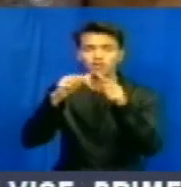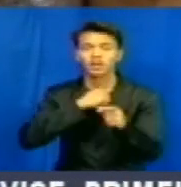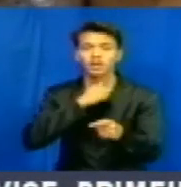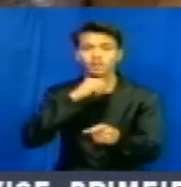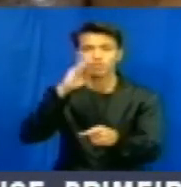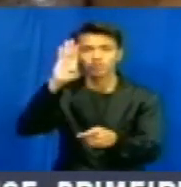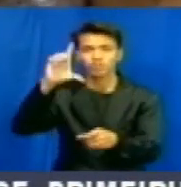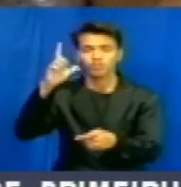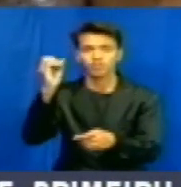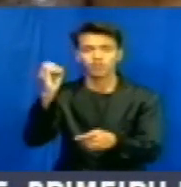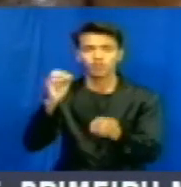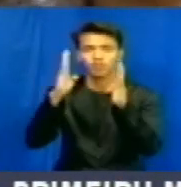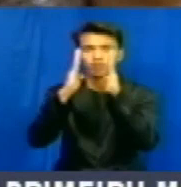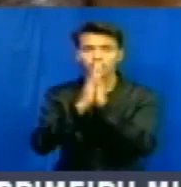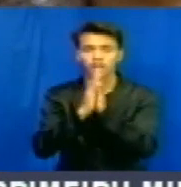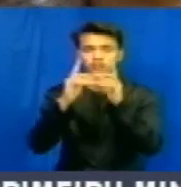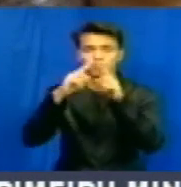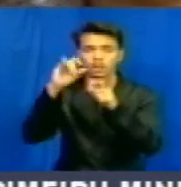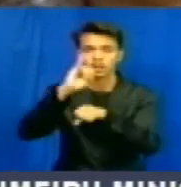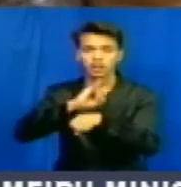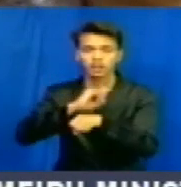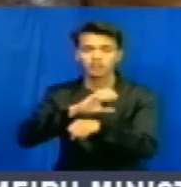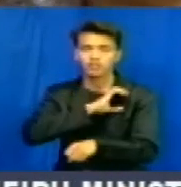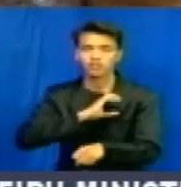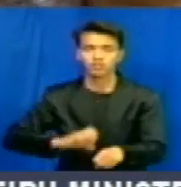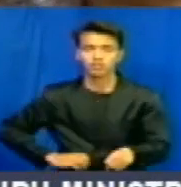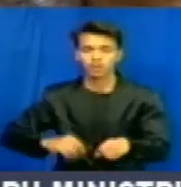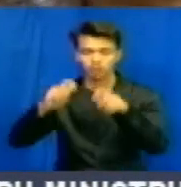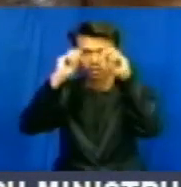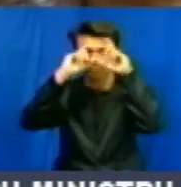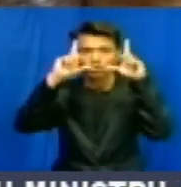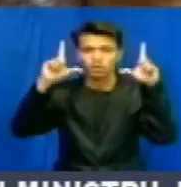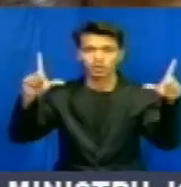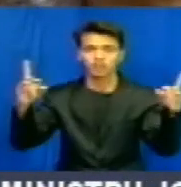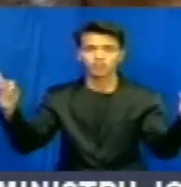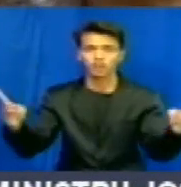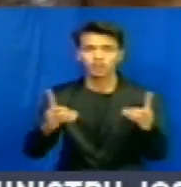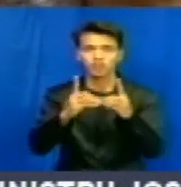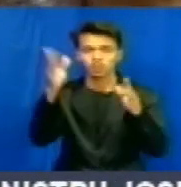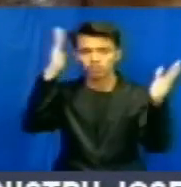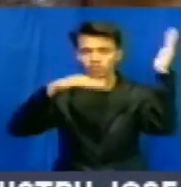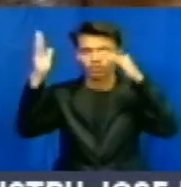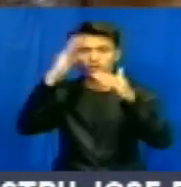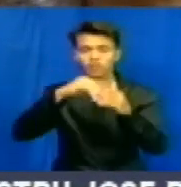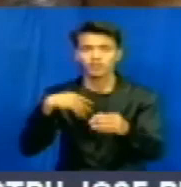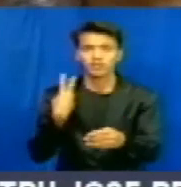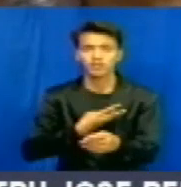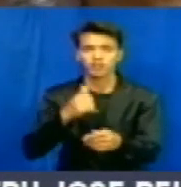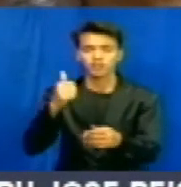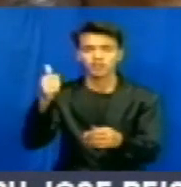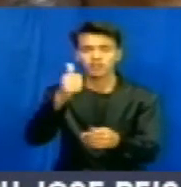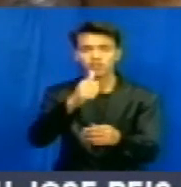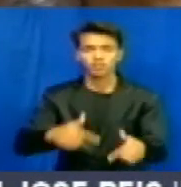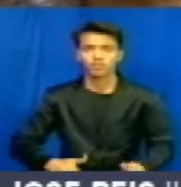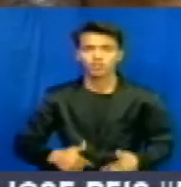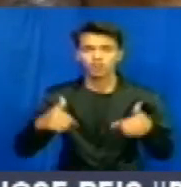nebe rezamos ba Igreja Católica, o ema timorou em Roto, nebe rassouro o problema e a ideia que nemores, por de bele